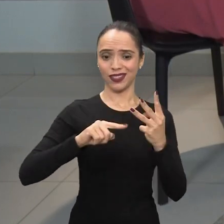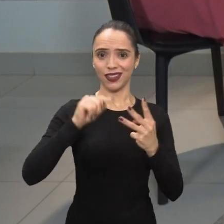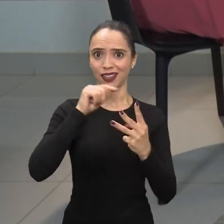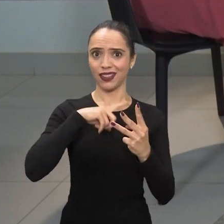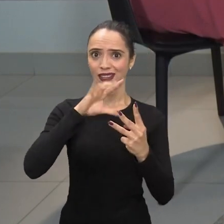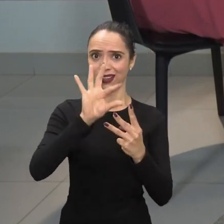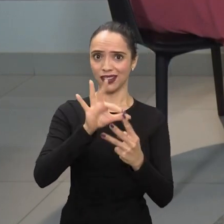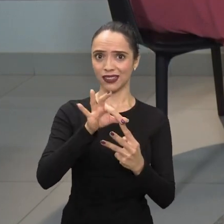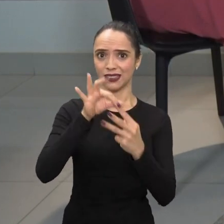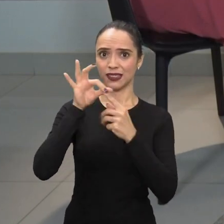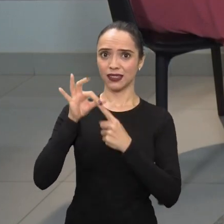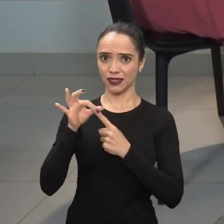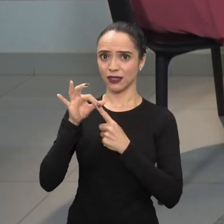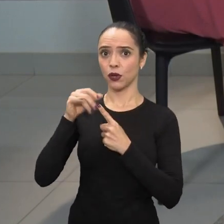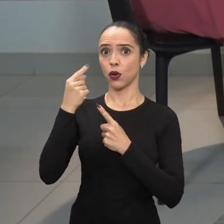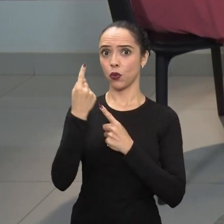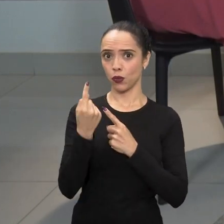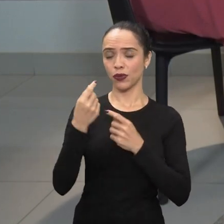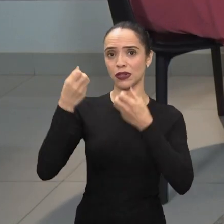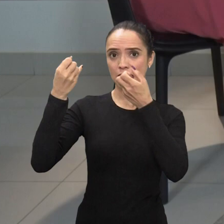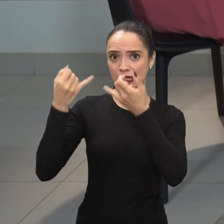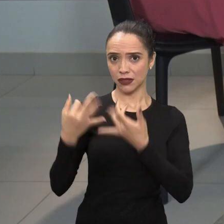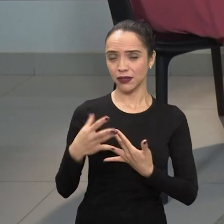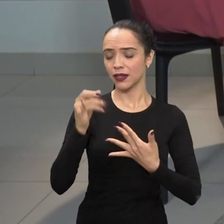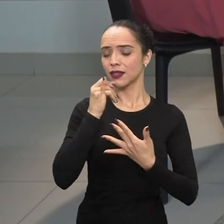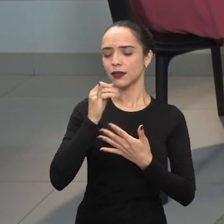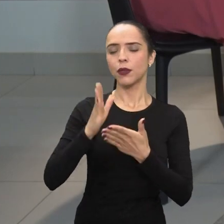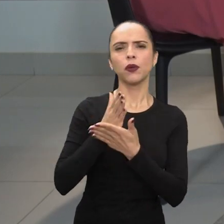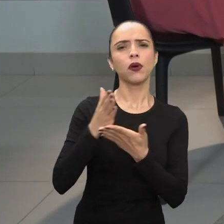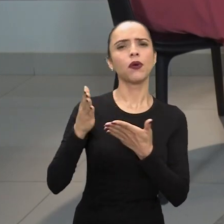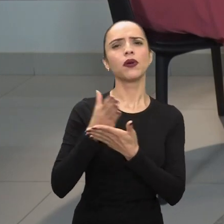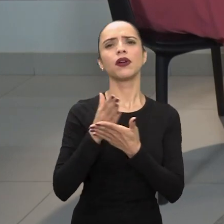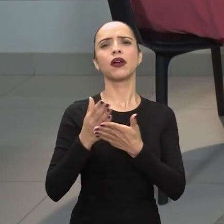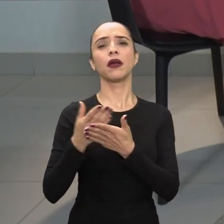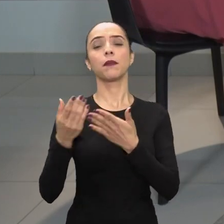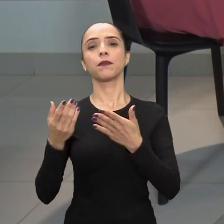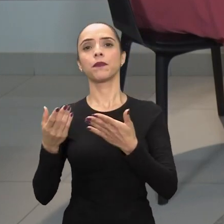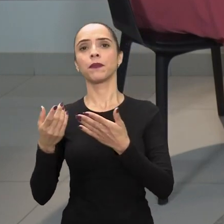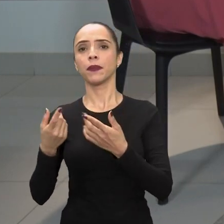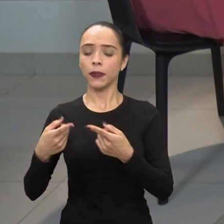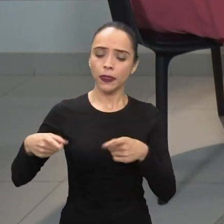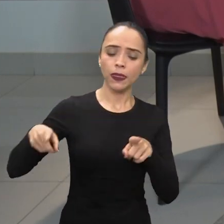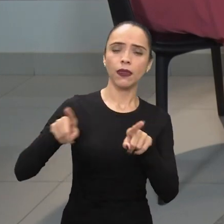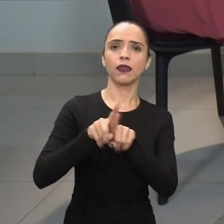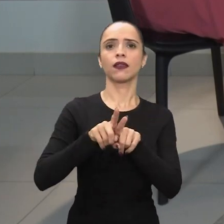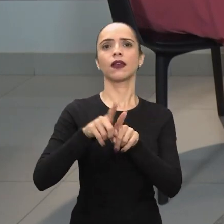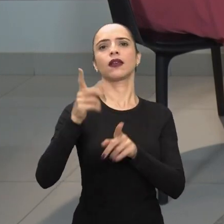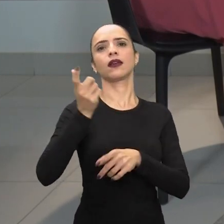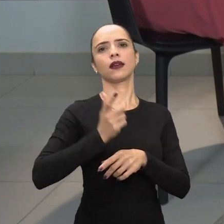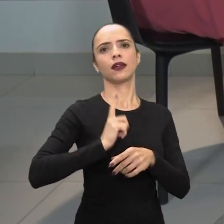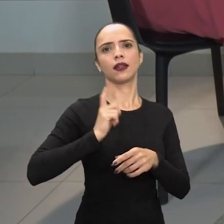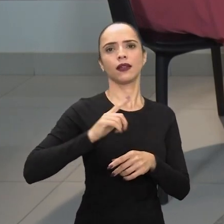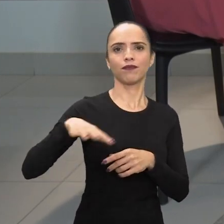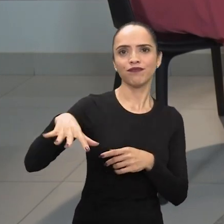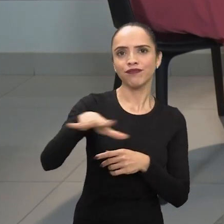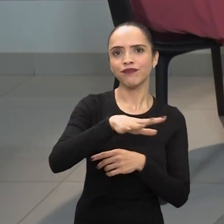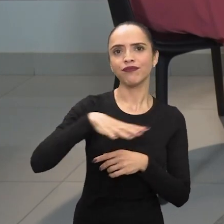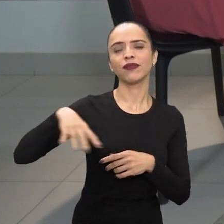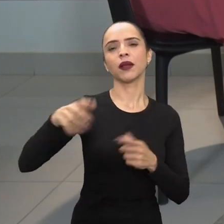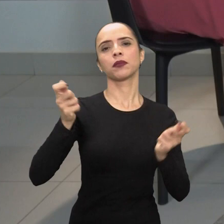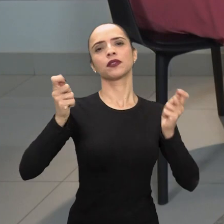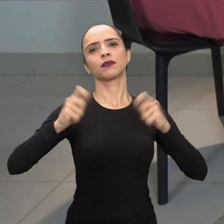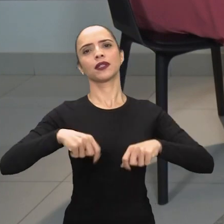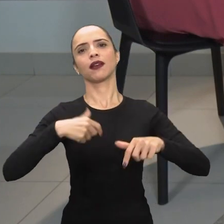que qualquer tipo de parceria né No que diz respeito ao aumento das possibilidades de trabalho